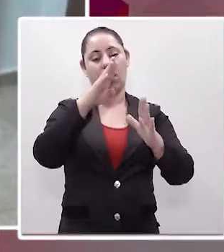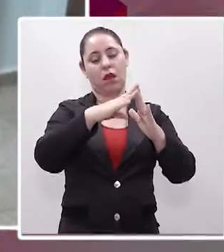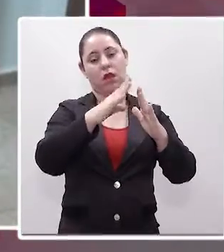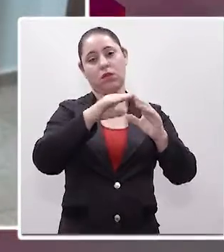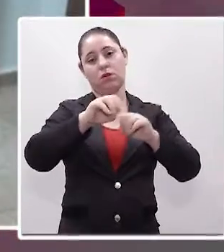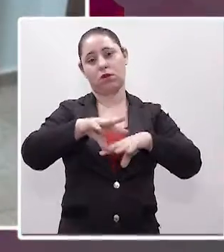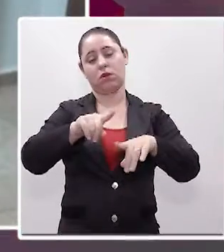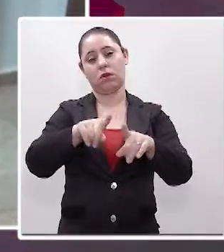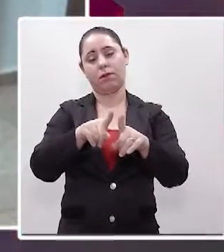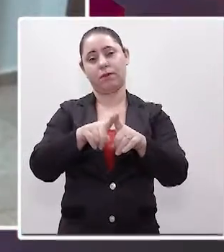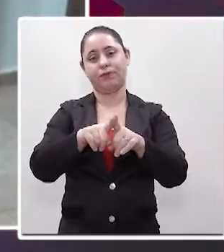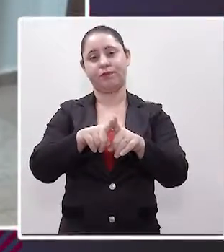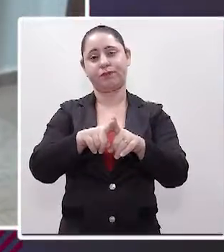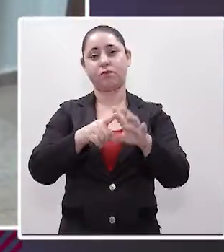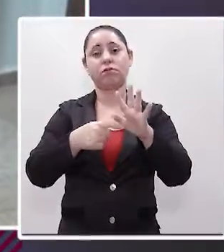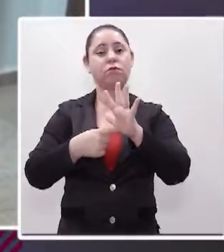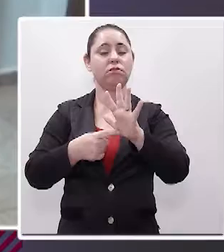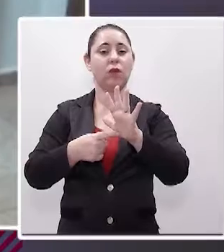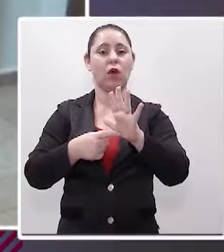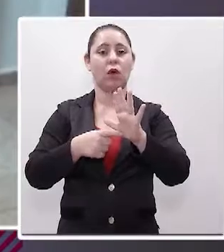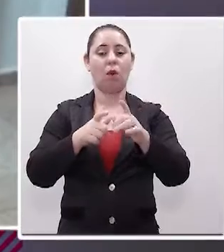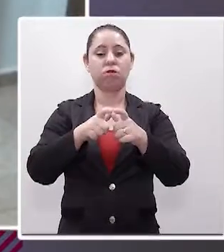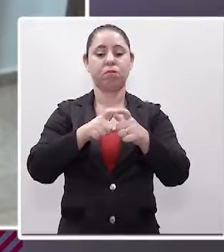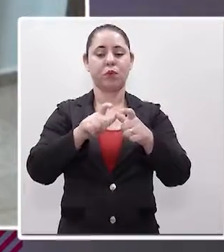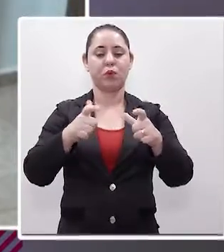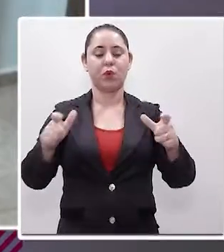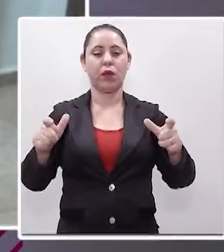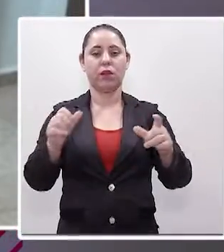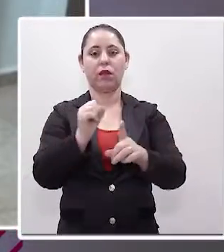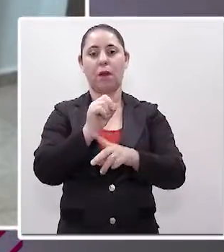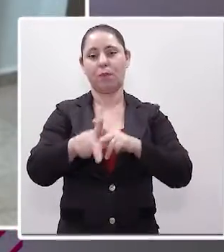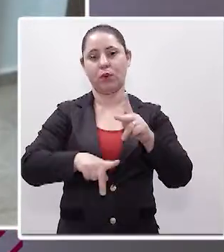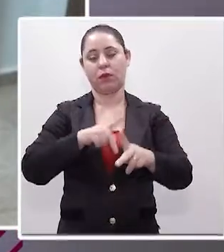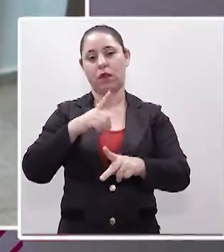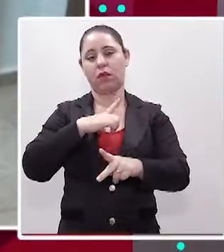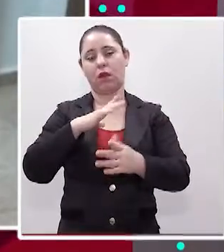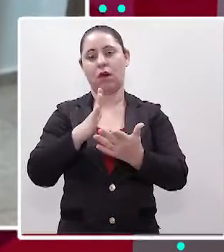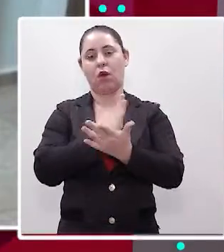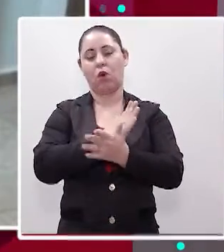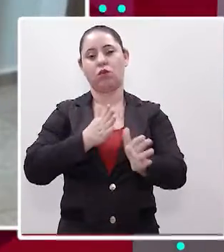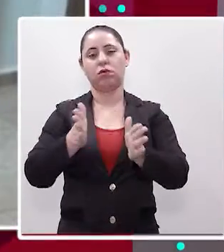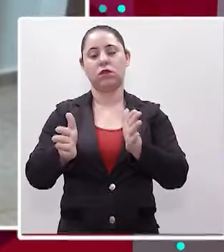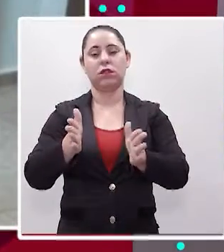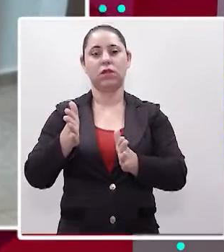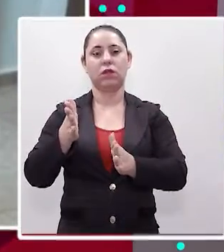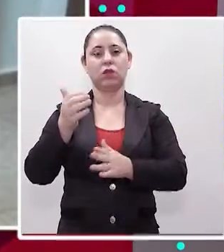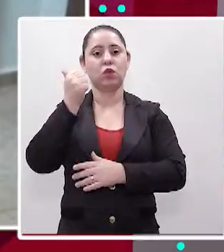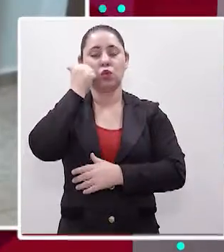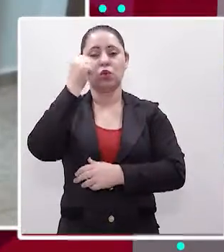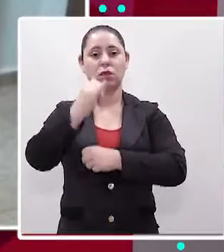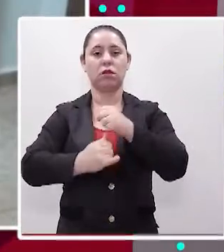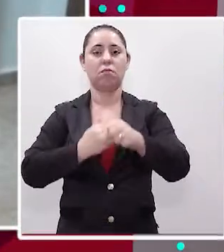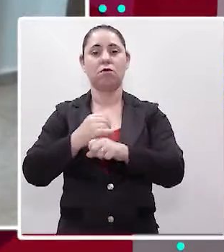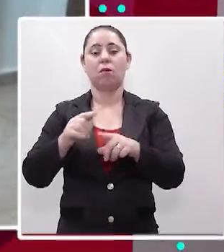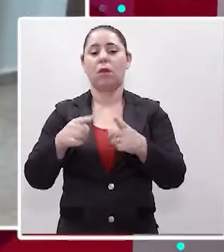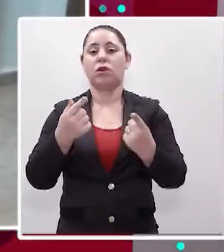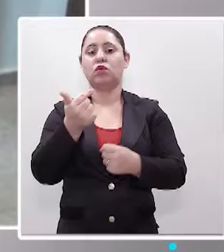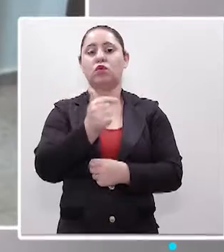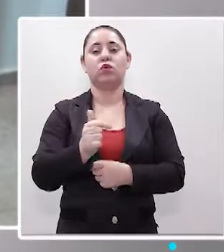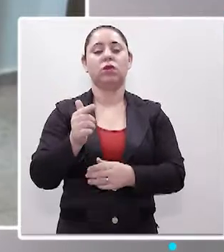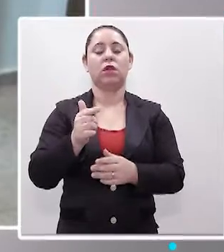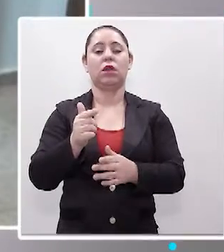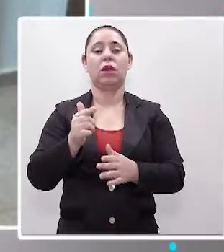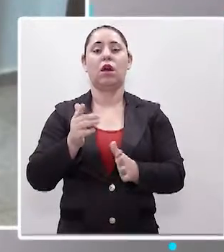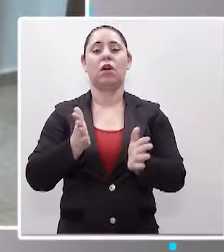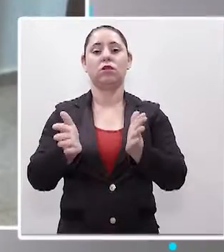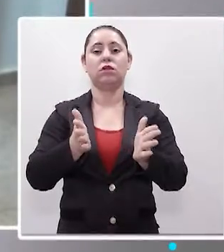Domicílios e a TIC Educação, que mostra, sim, que a maioria da população tem algum acesso à internet,